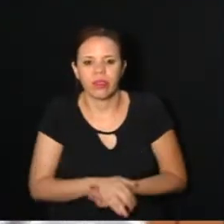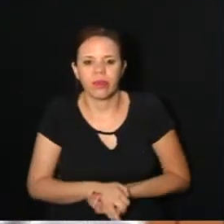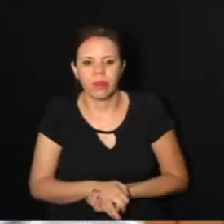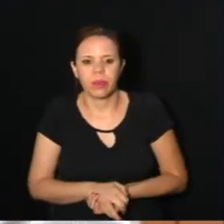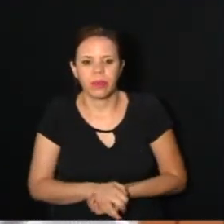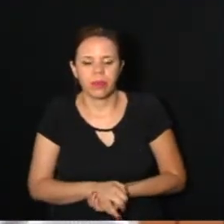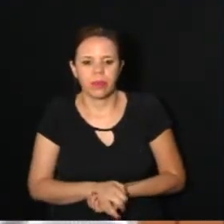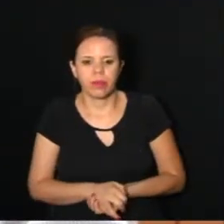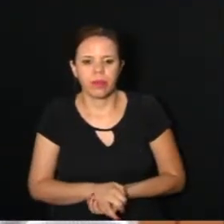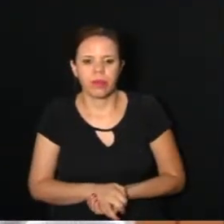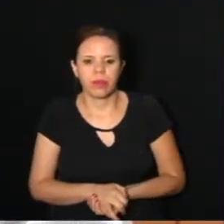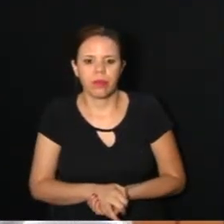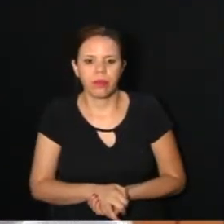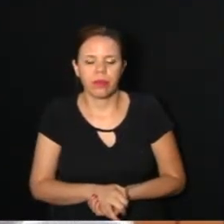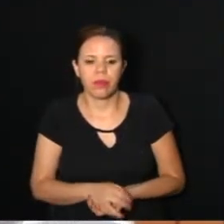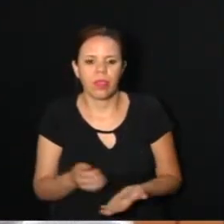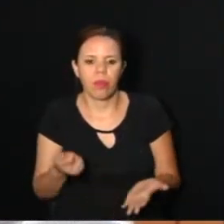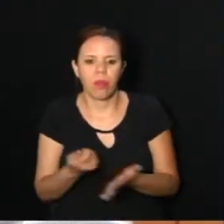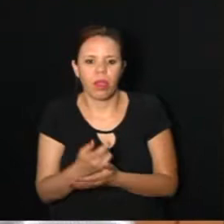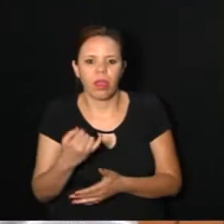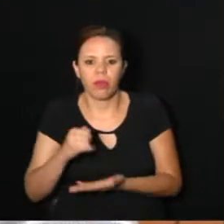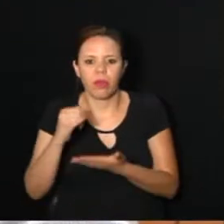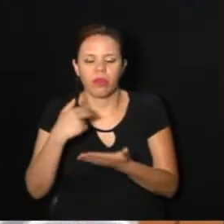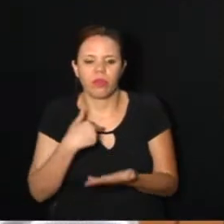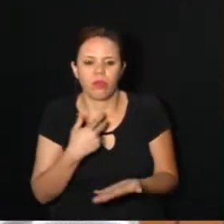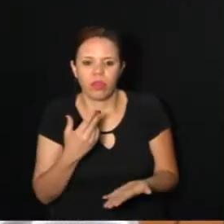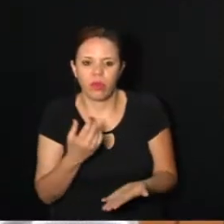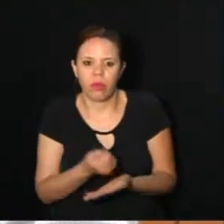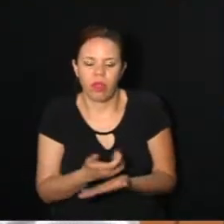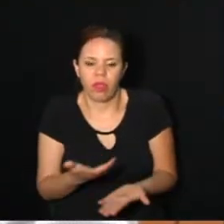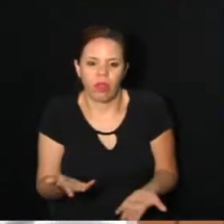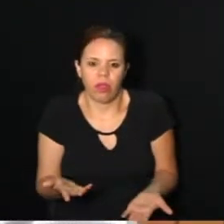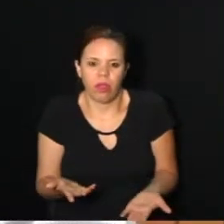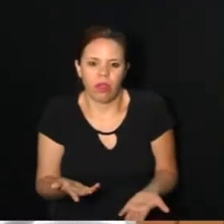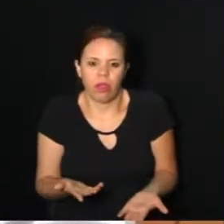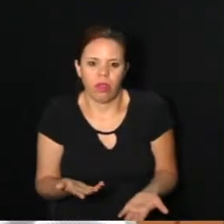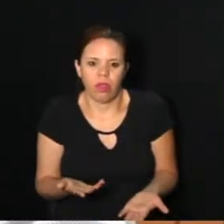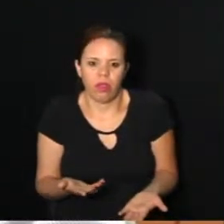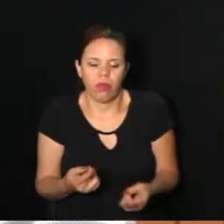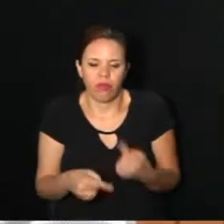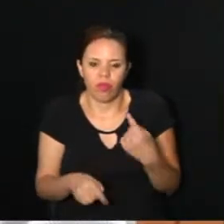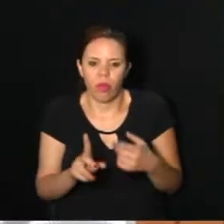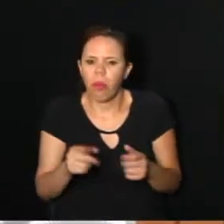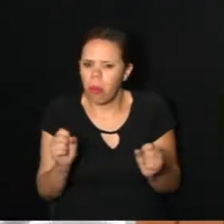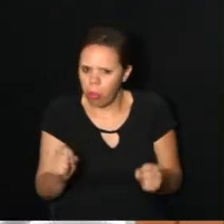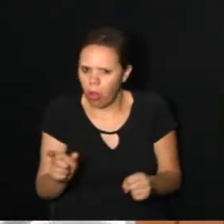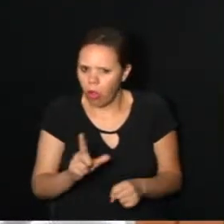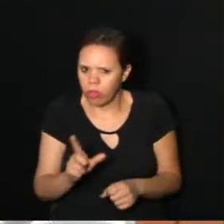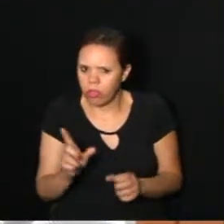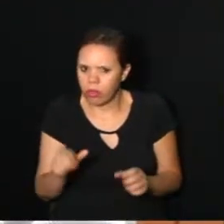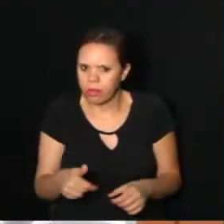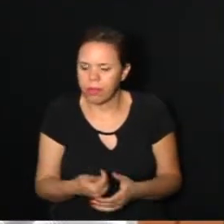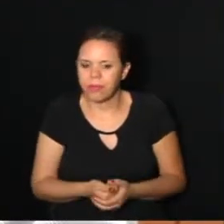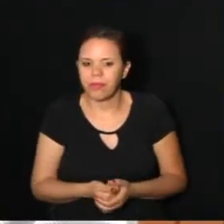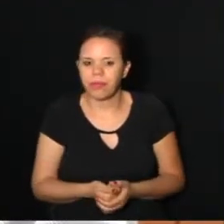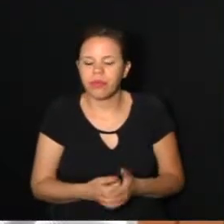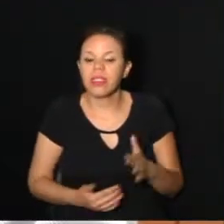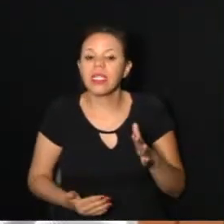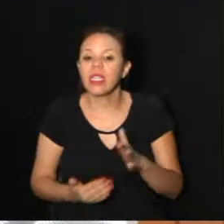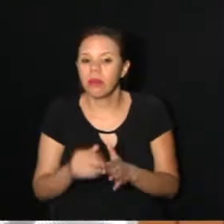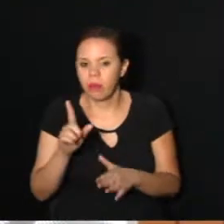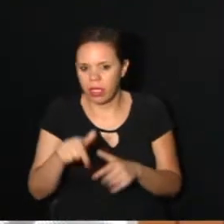Vocês estão parando em alvará de imposto que não podia parar. Tá certo? Não tem elemento, lógico que pode. Só que a lei federal limita